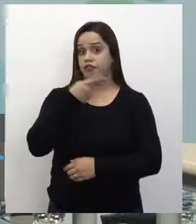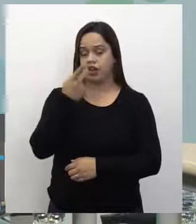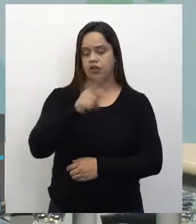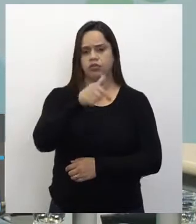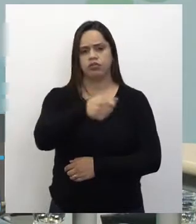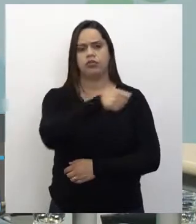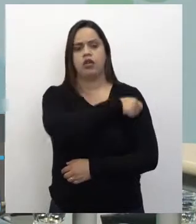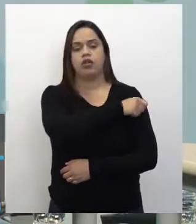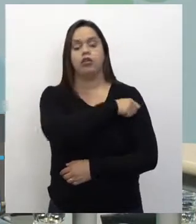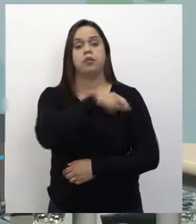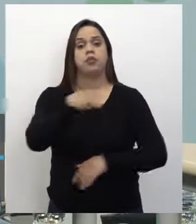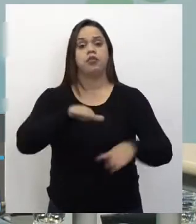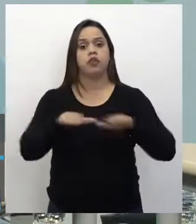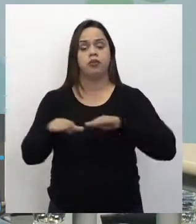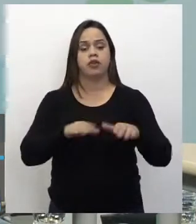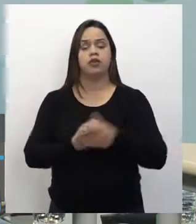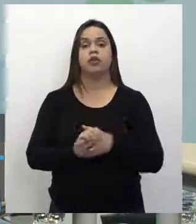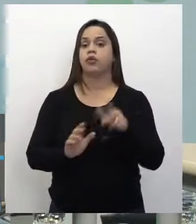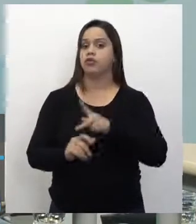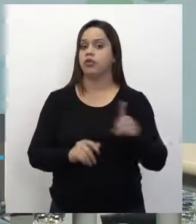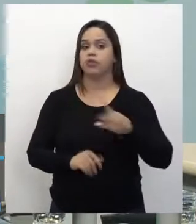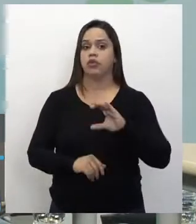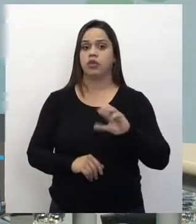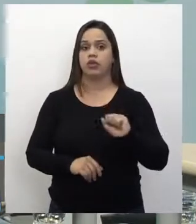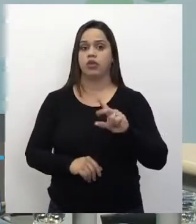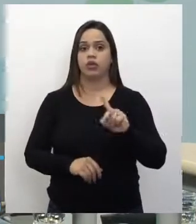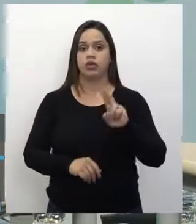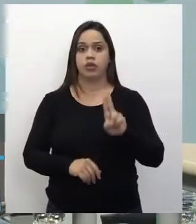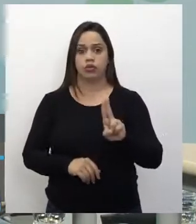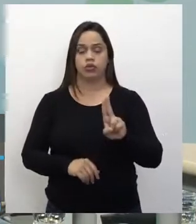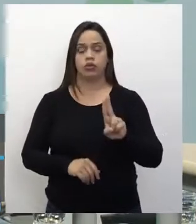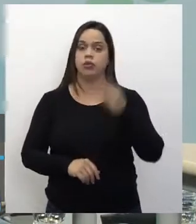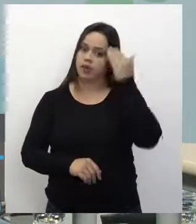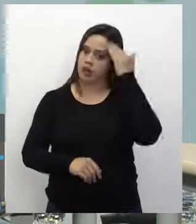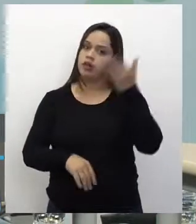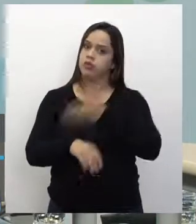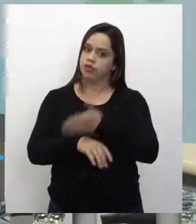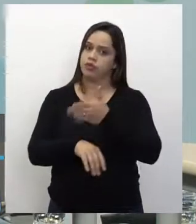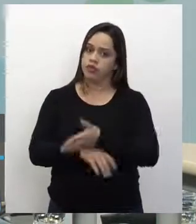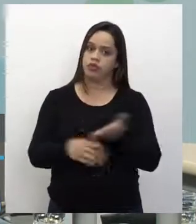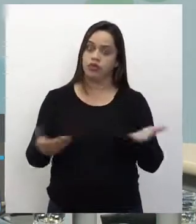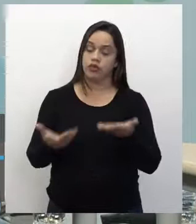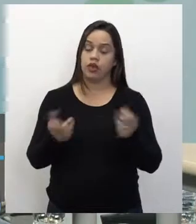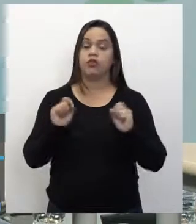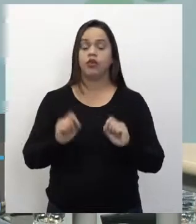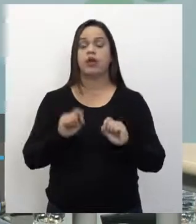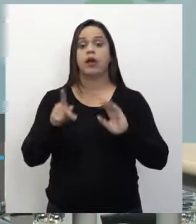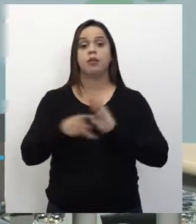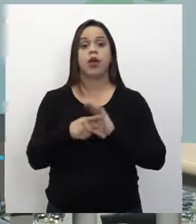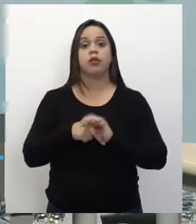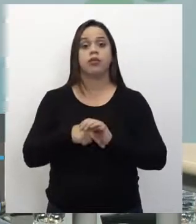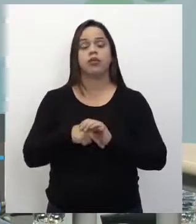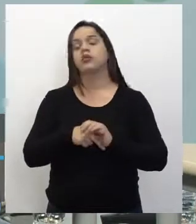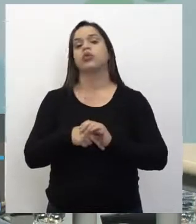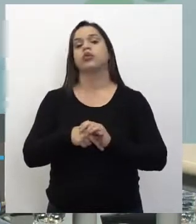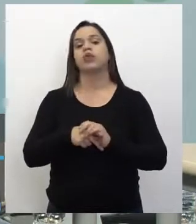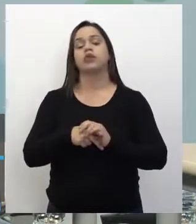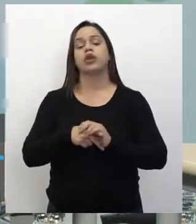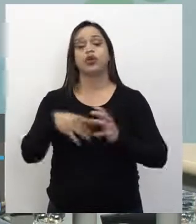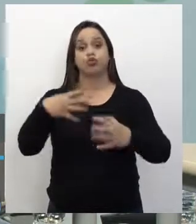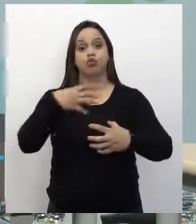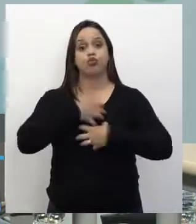movimento. O professor Cadu, muito obrigada pela participação, professor, cita a expressão do ator. O